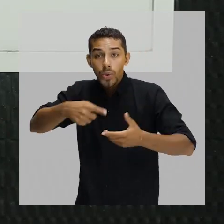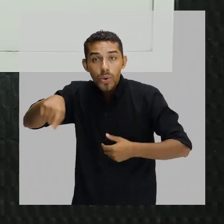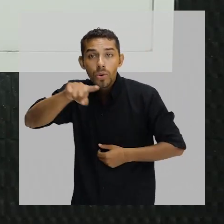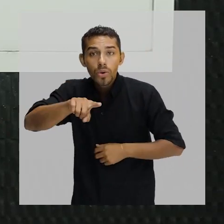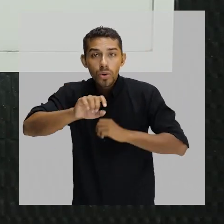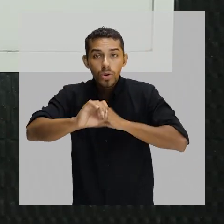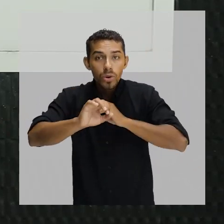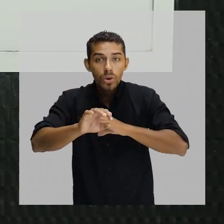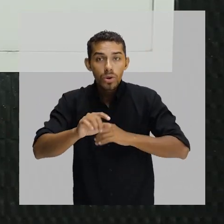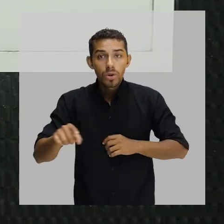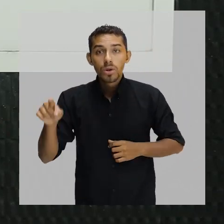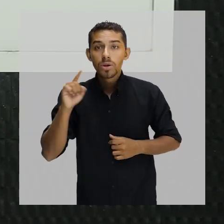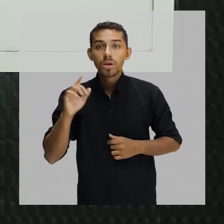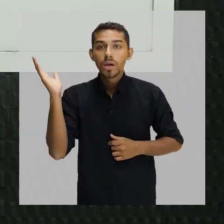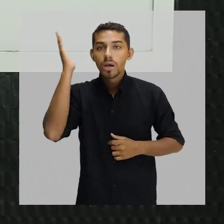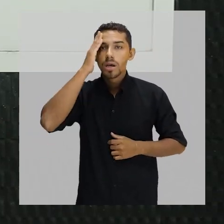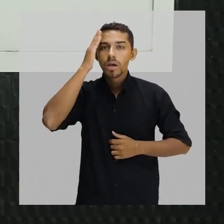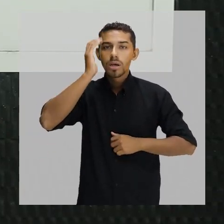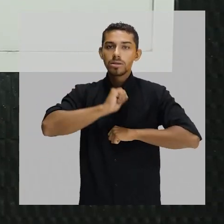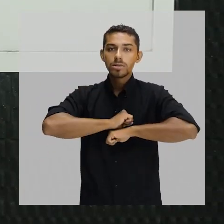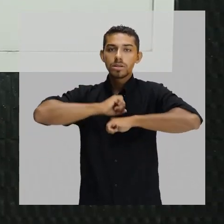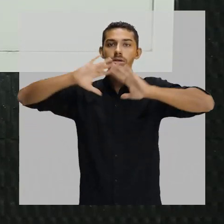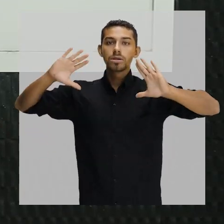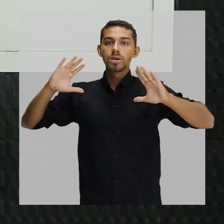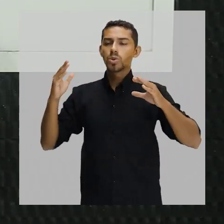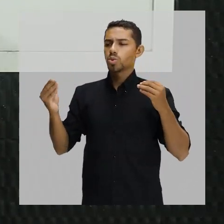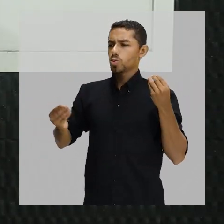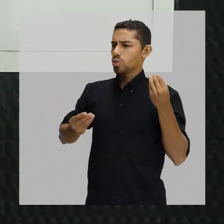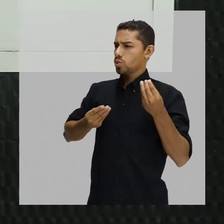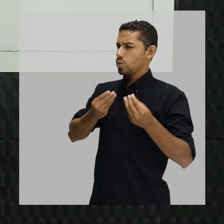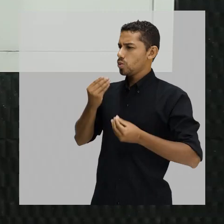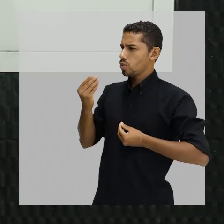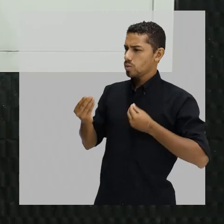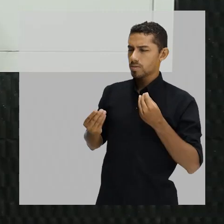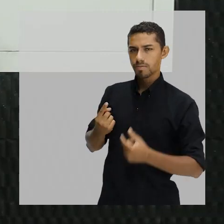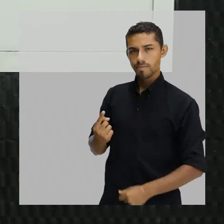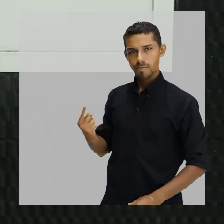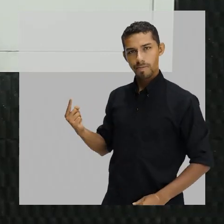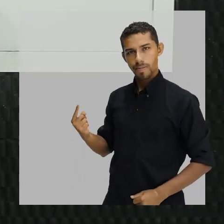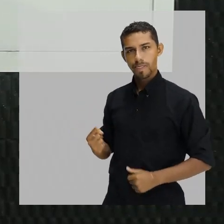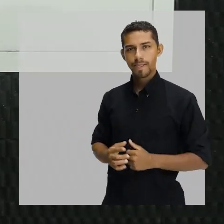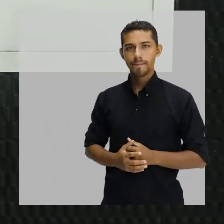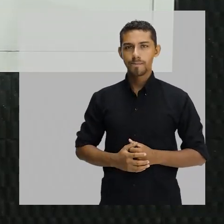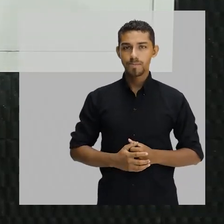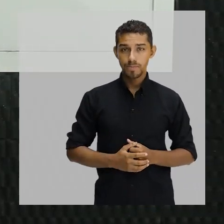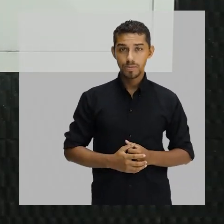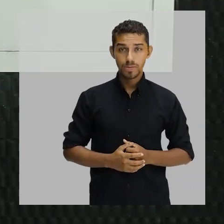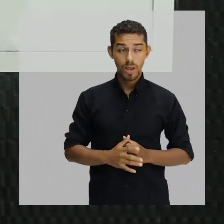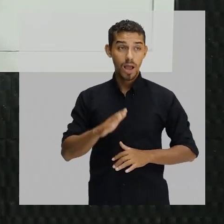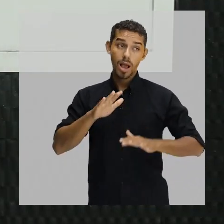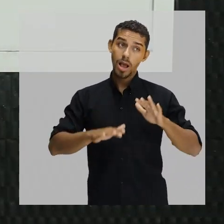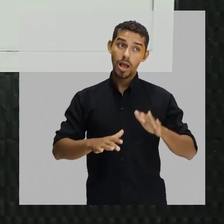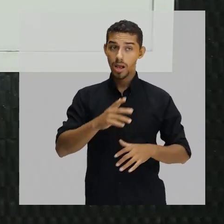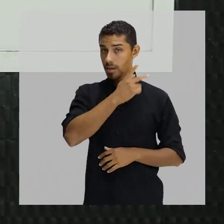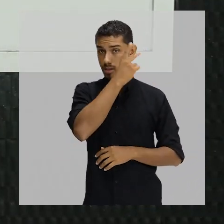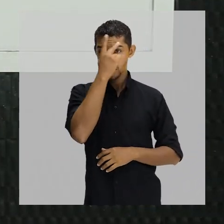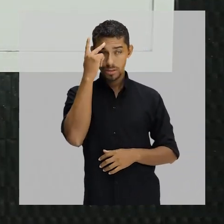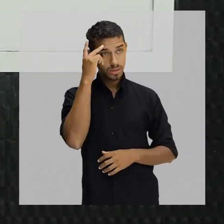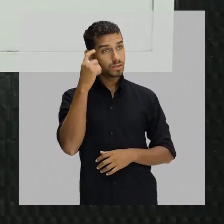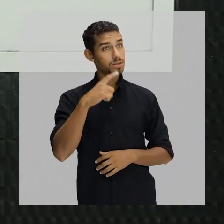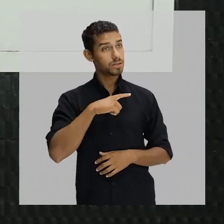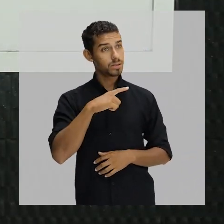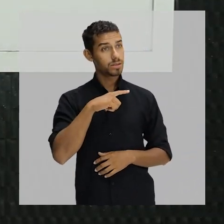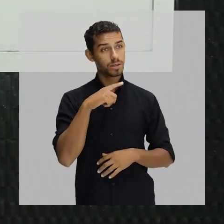para que possamos entender como é que se dá este processo de conhecimento. Tá? Geralmente você tem o gráfico